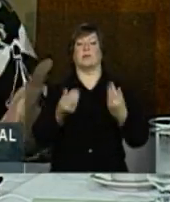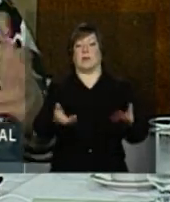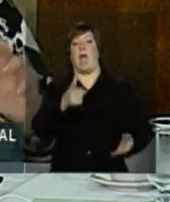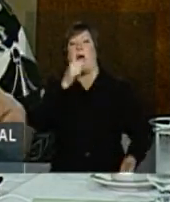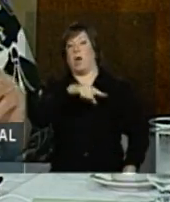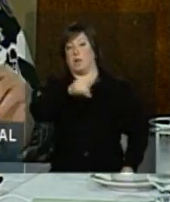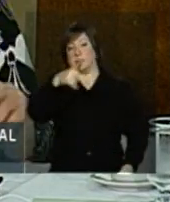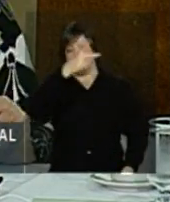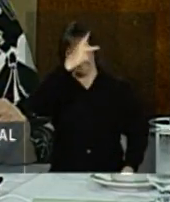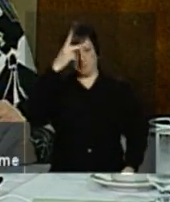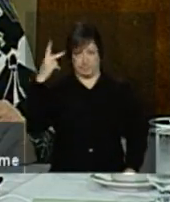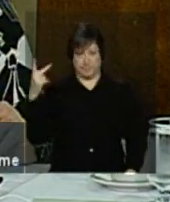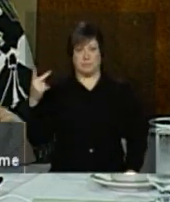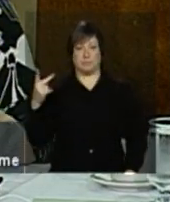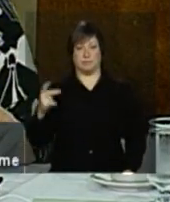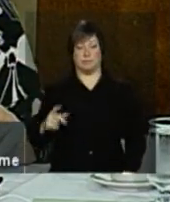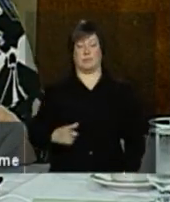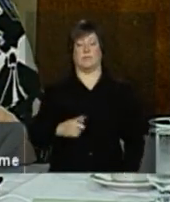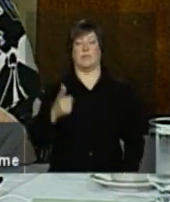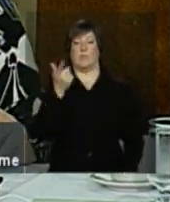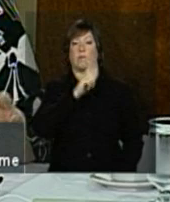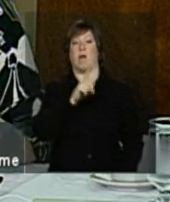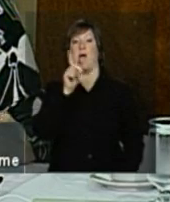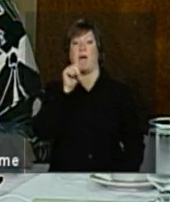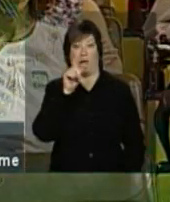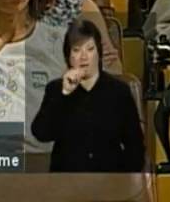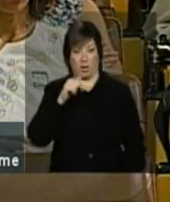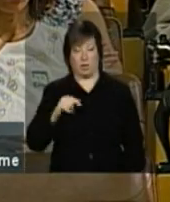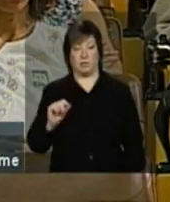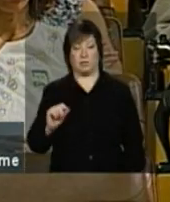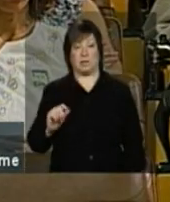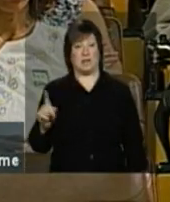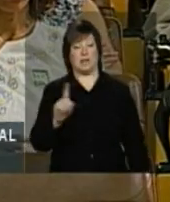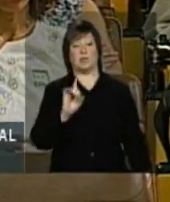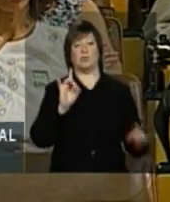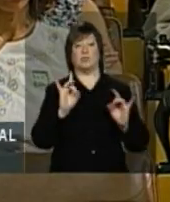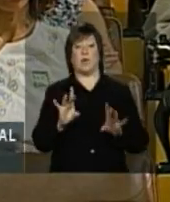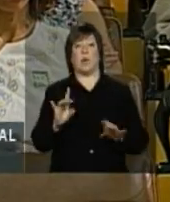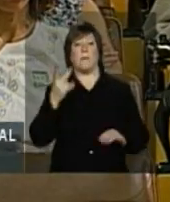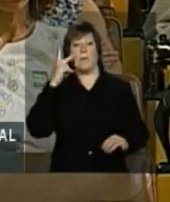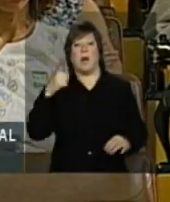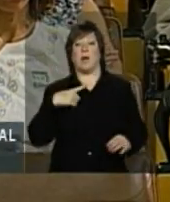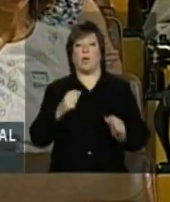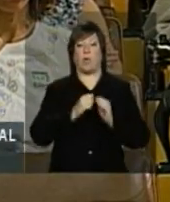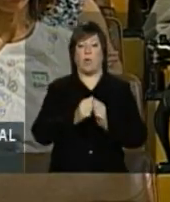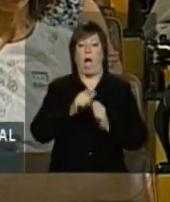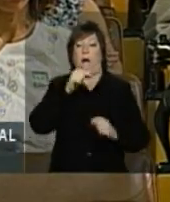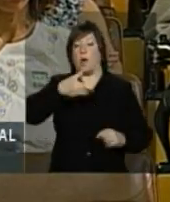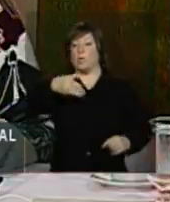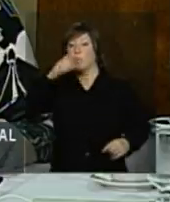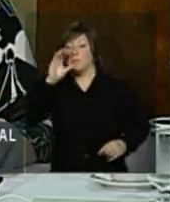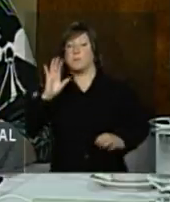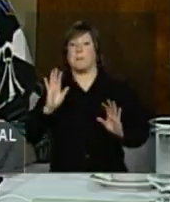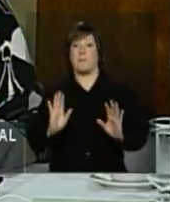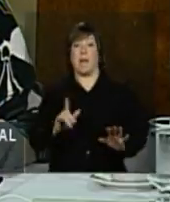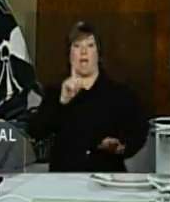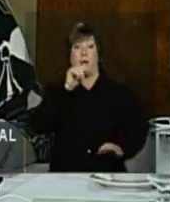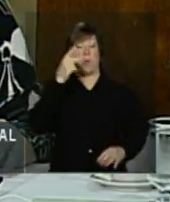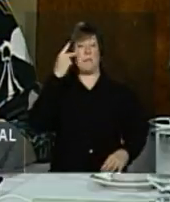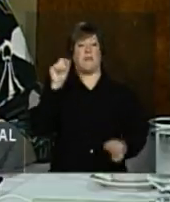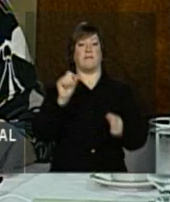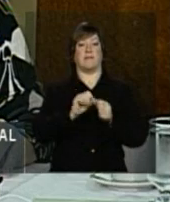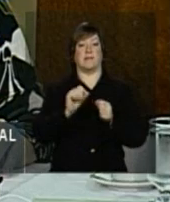população a ao acesso à água não só para convivência e para água para beber mas água